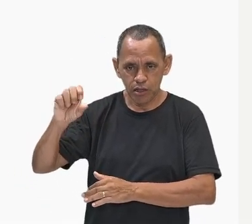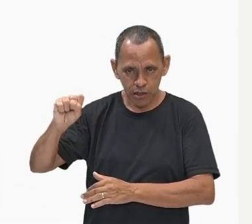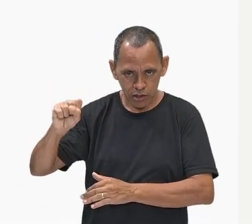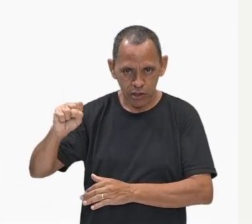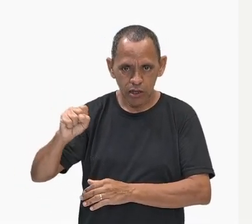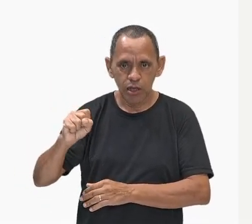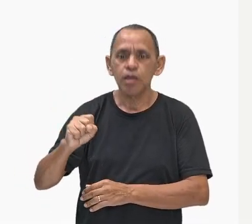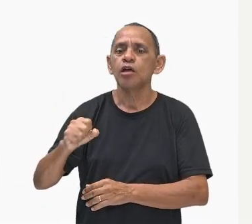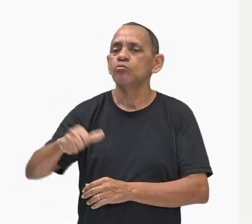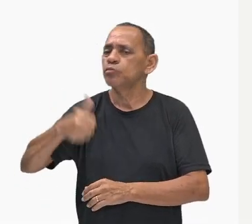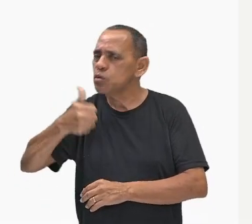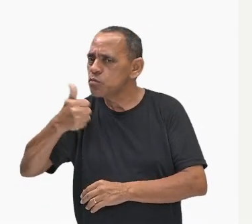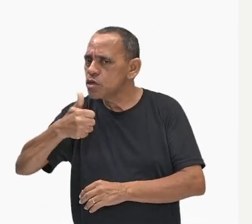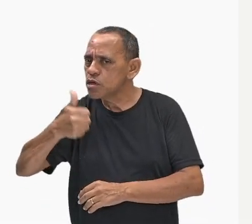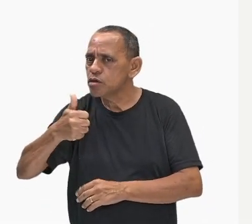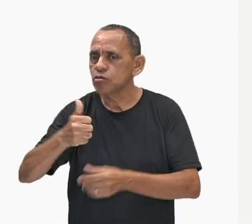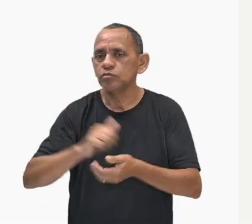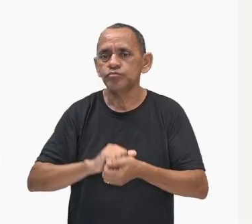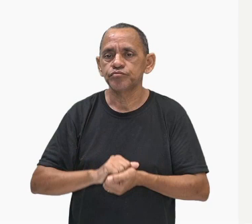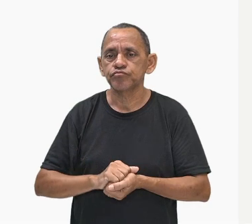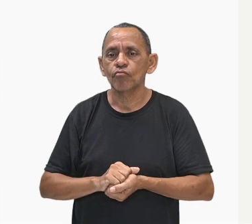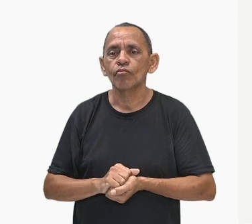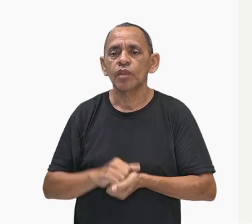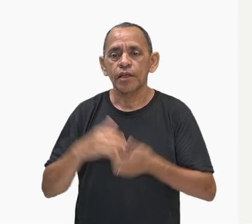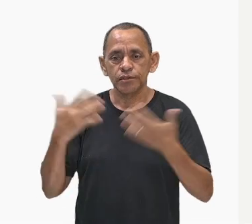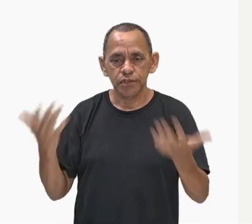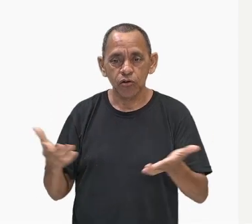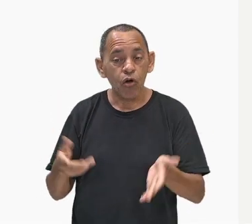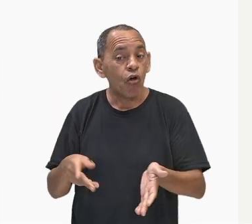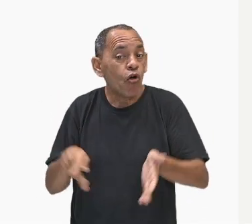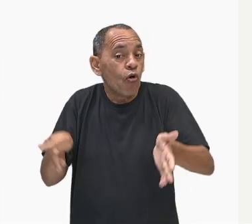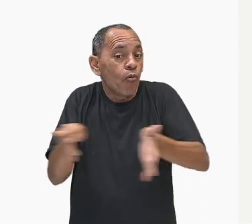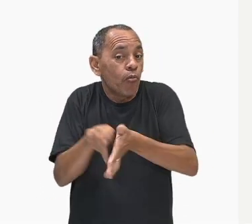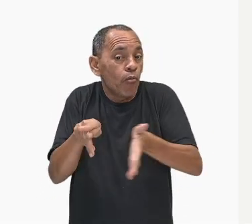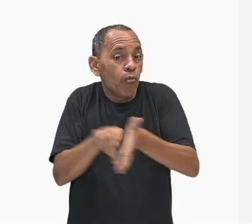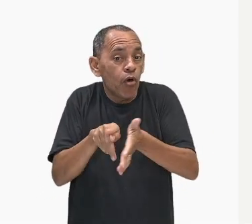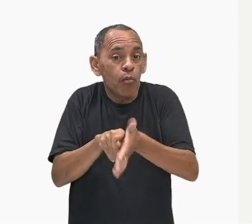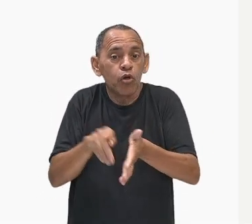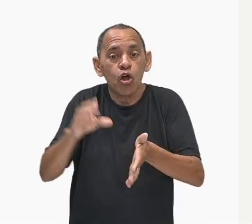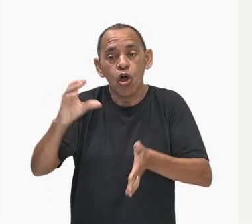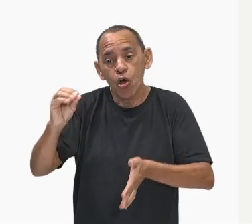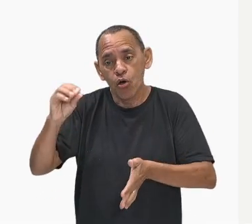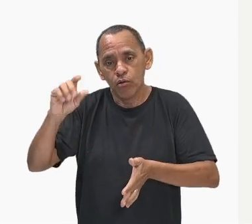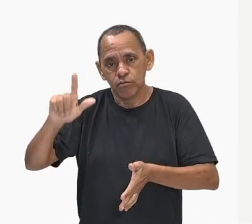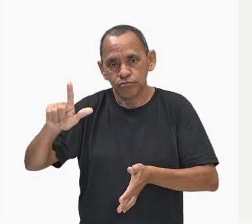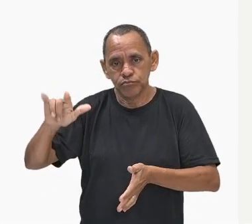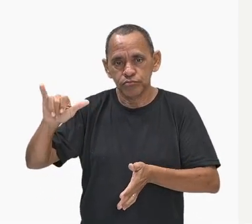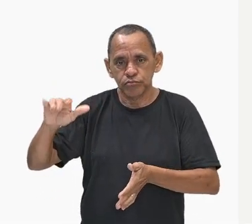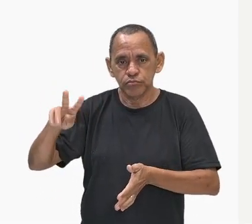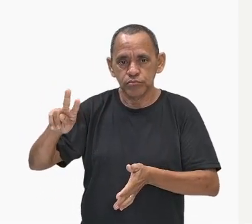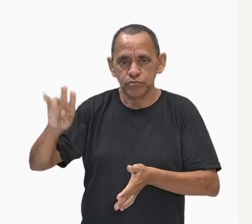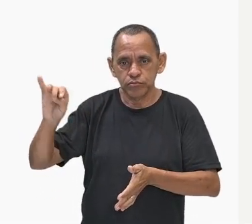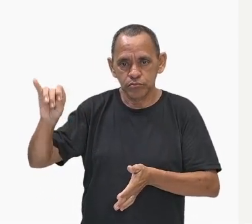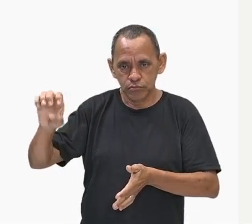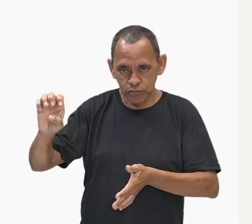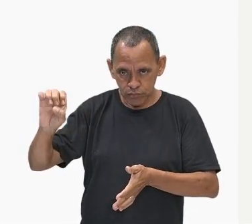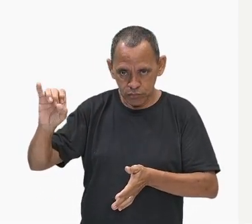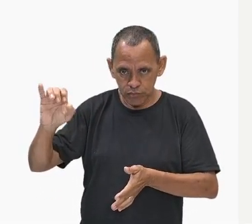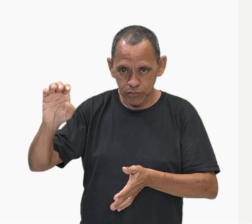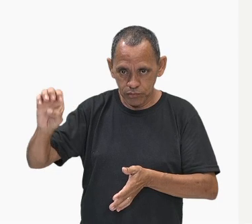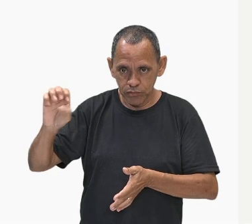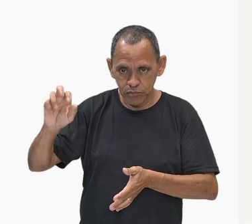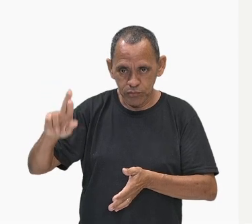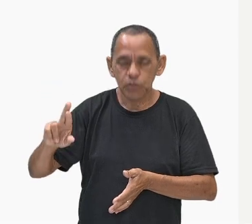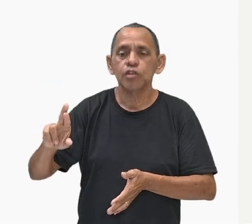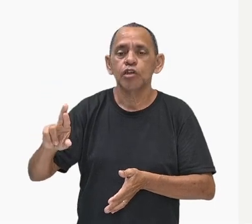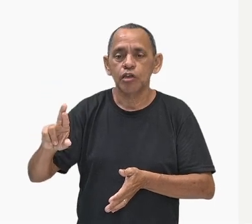Inglaterra viria a ser o próprio Oliver Cromwell, que vai então passar a governar o país, não mais como uma